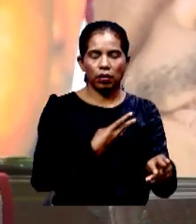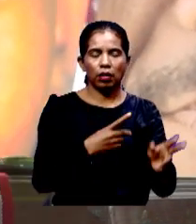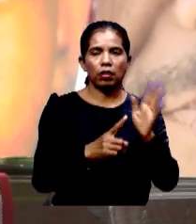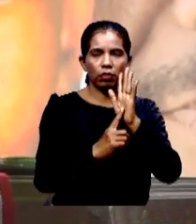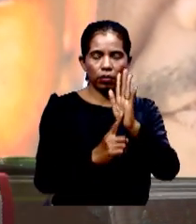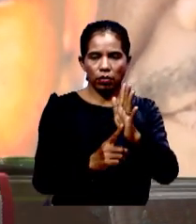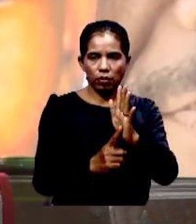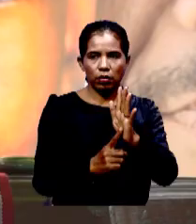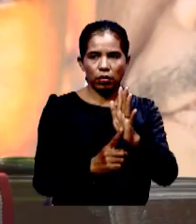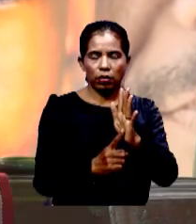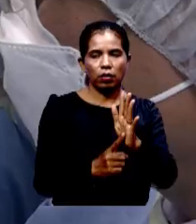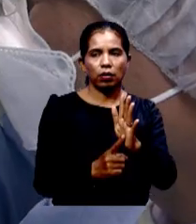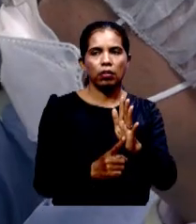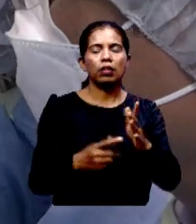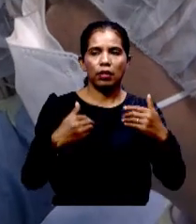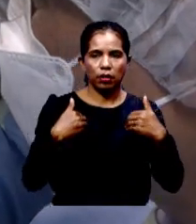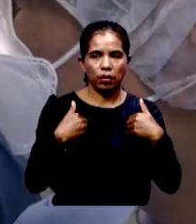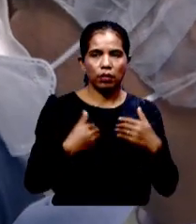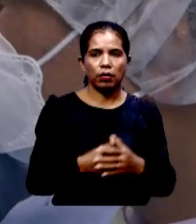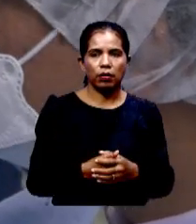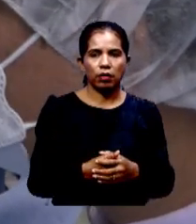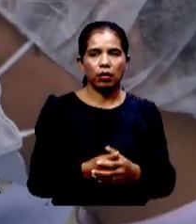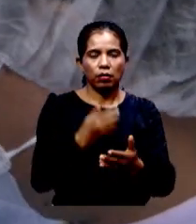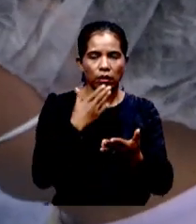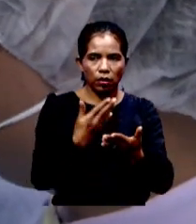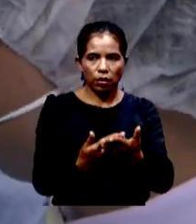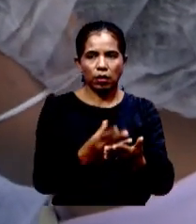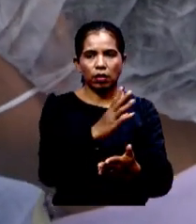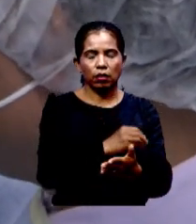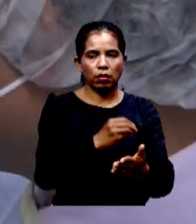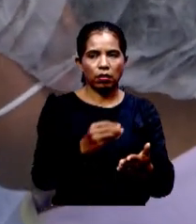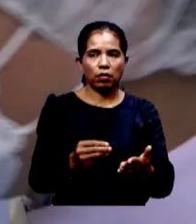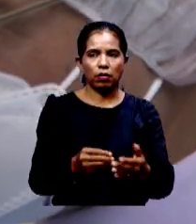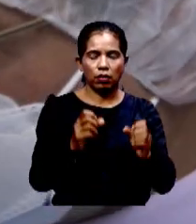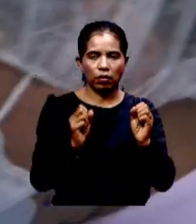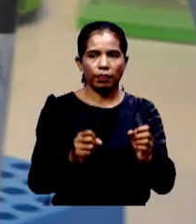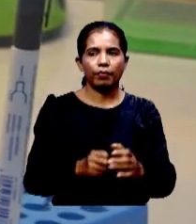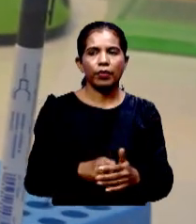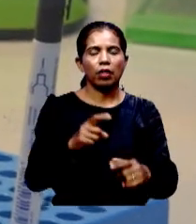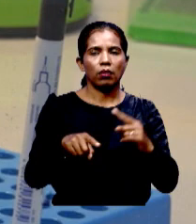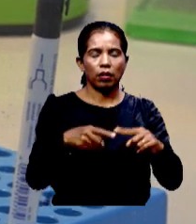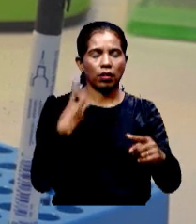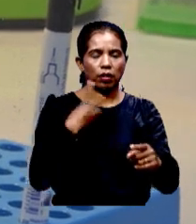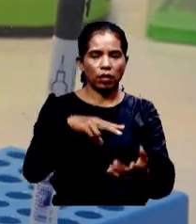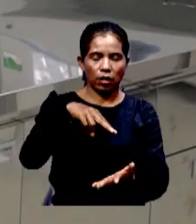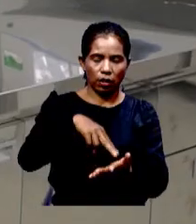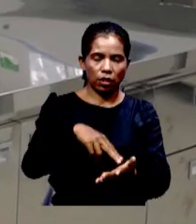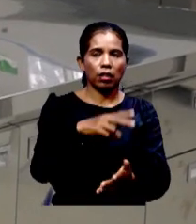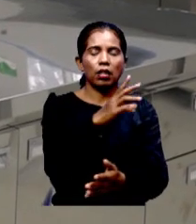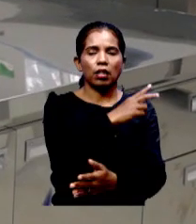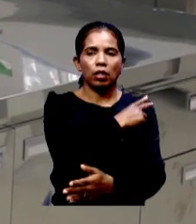né, nenhuma ia qualidade, no mos próprio, acurado. O Anjira está estabelecer LPA ida né,